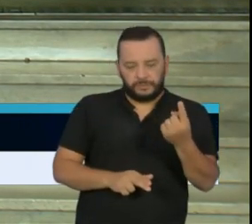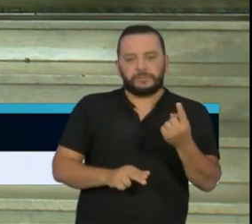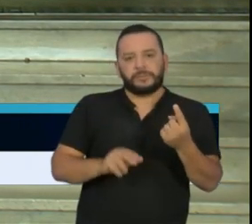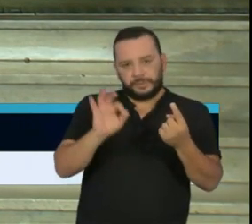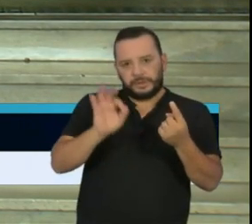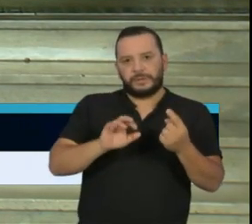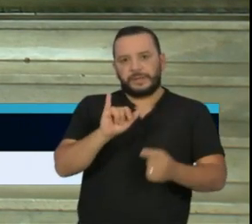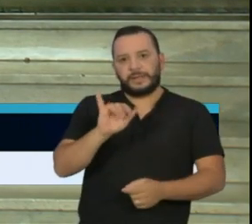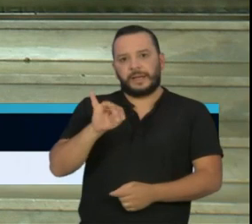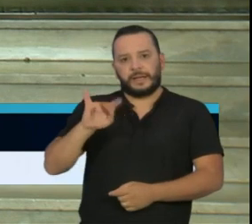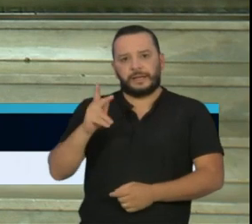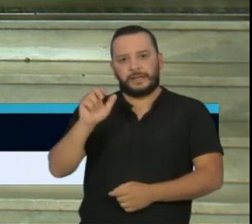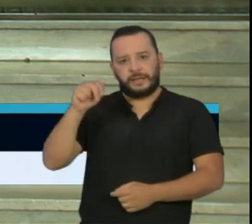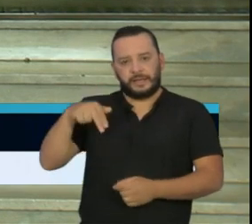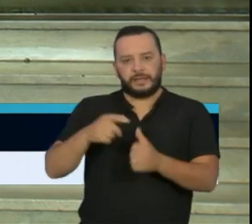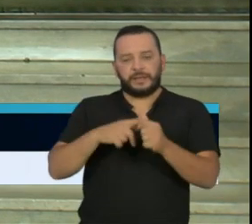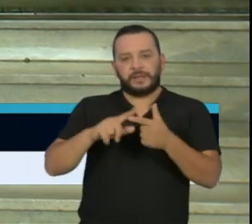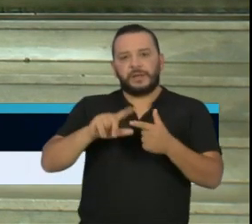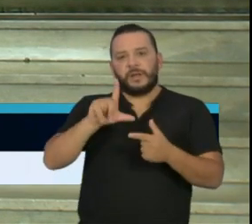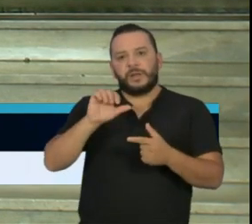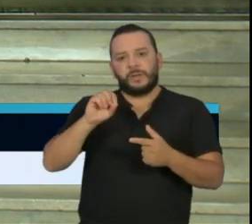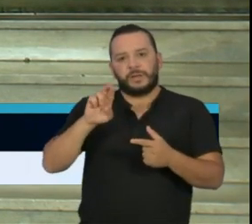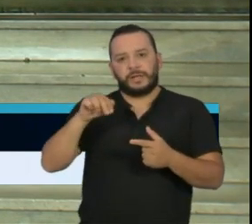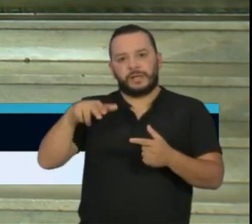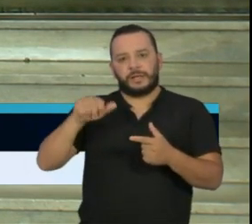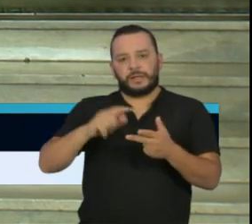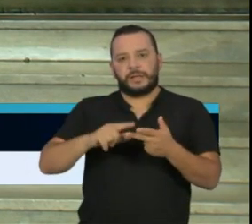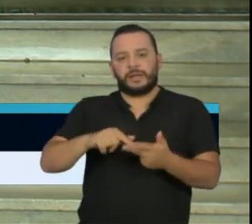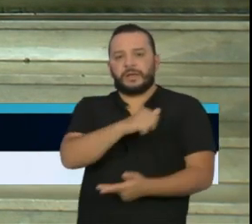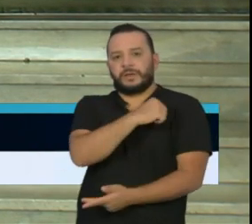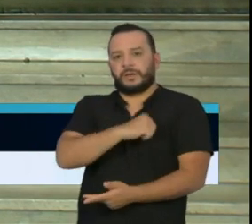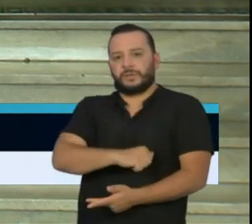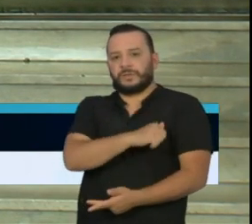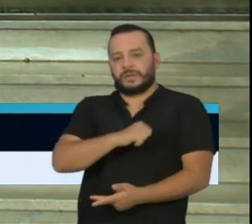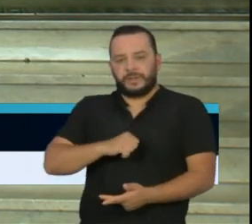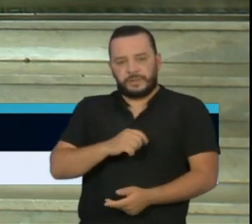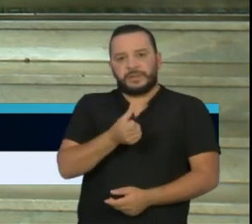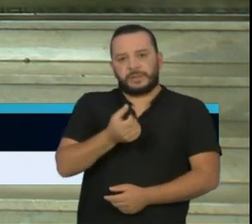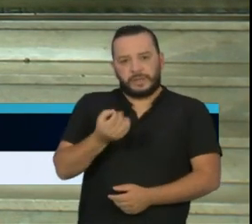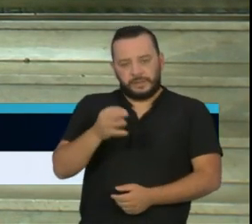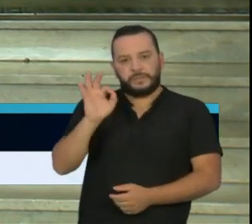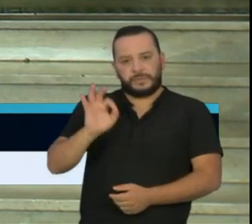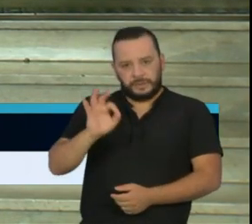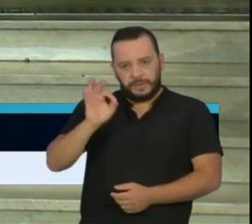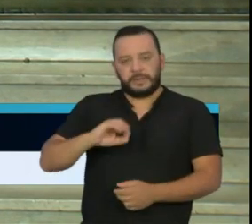Itanhaém, Lorena e Cruzeiro, 60%, Ribeirão Pires,